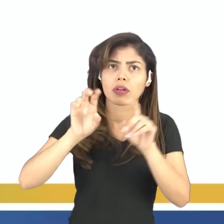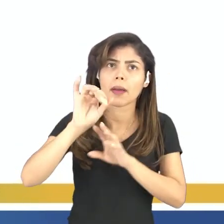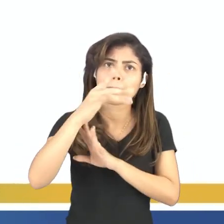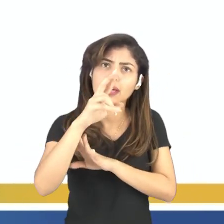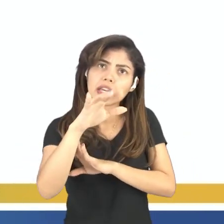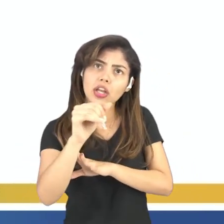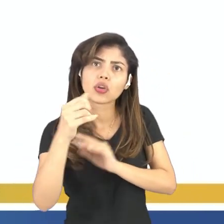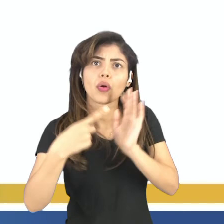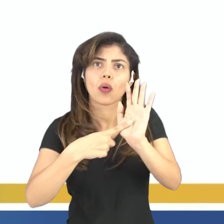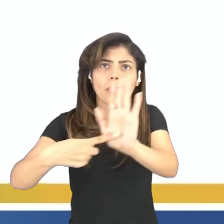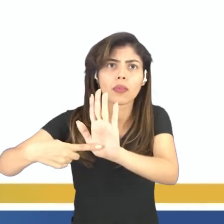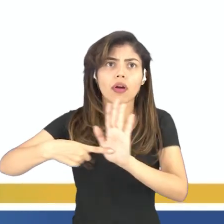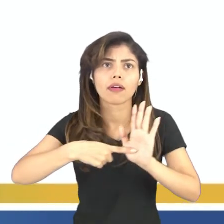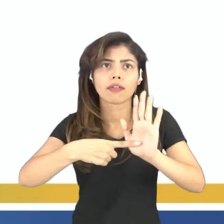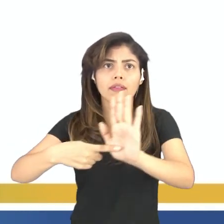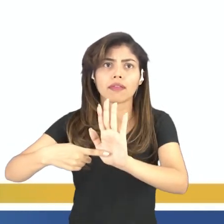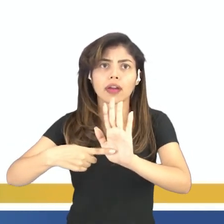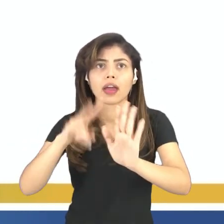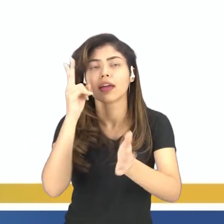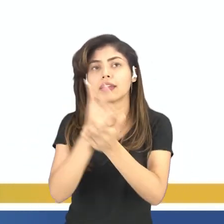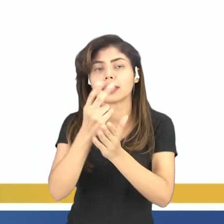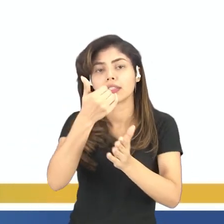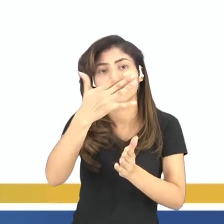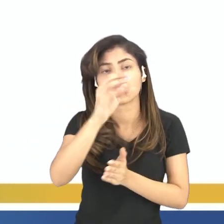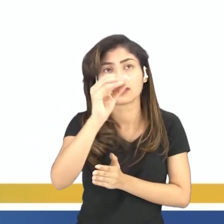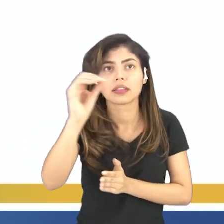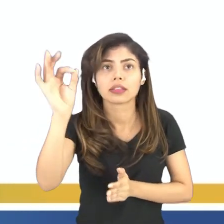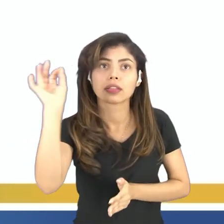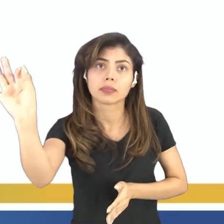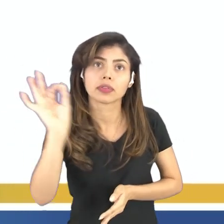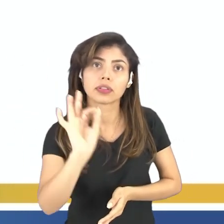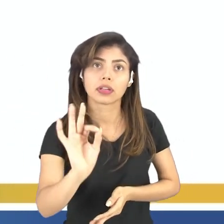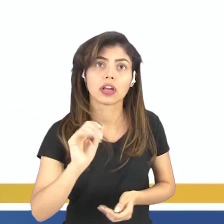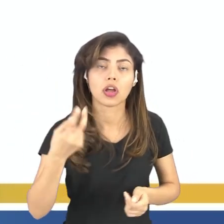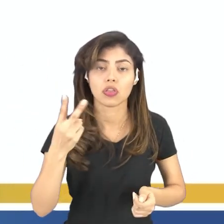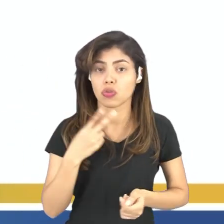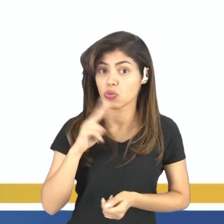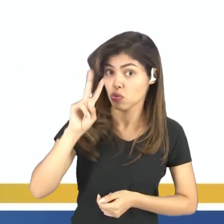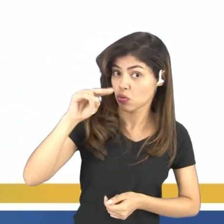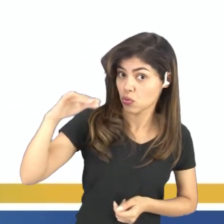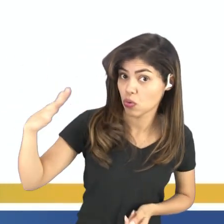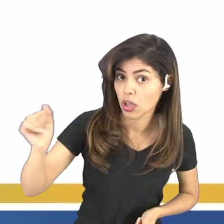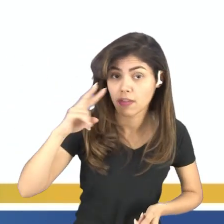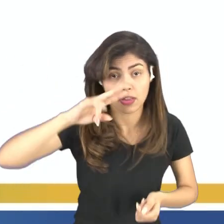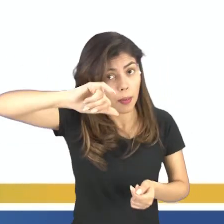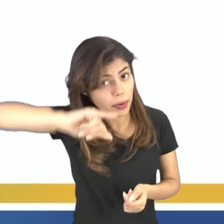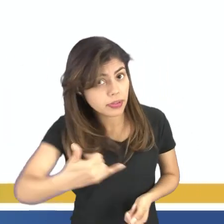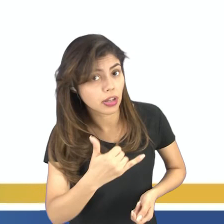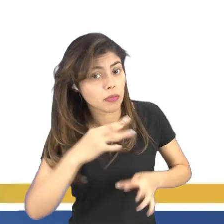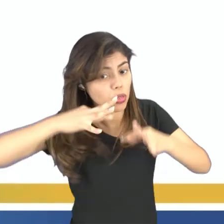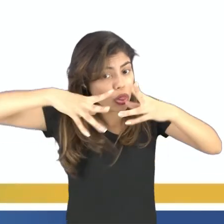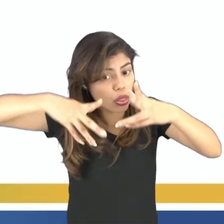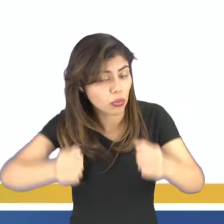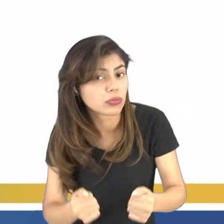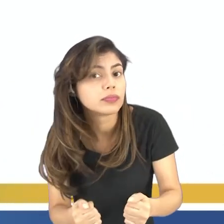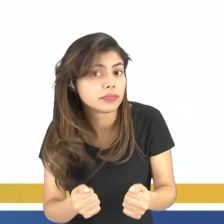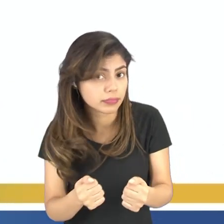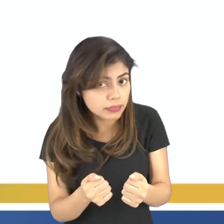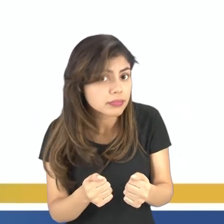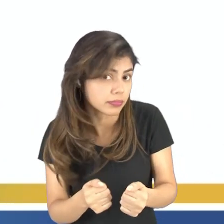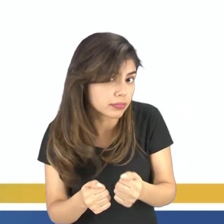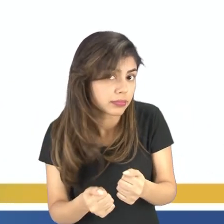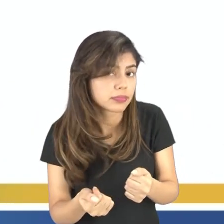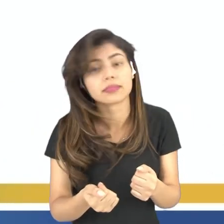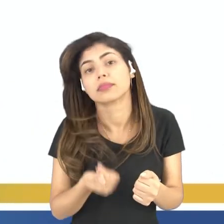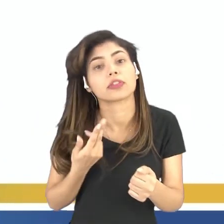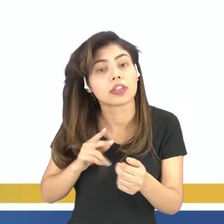universo permanece constante. Então, pelo cálculo do rendimento de um aparelho, podemos comprovar que este valor é sempre